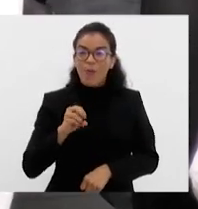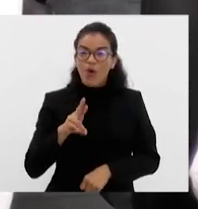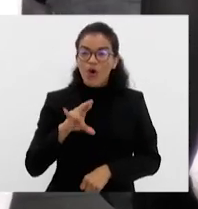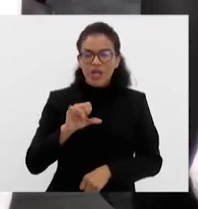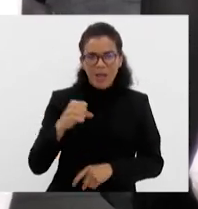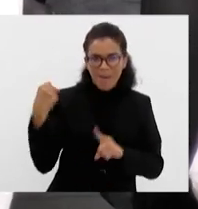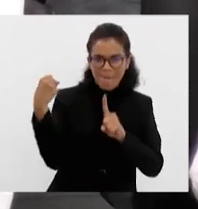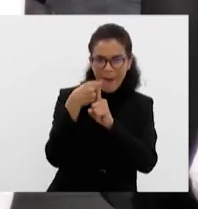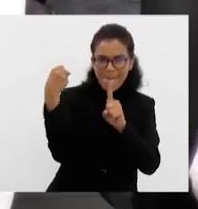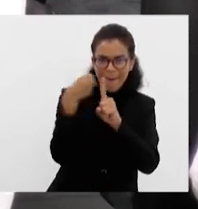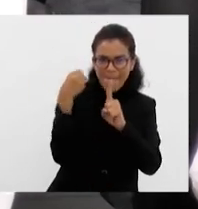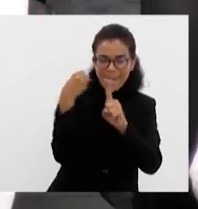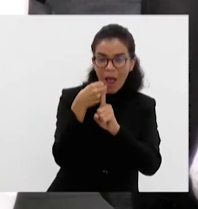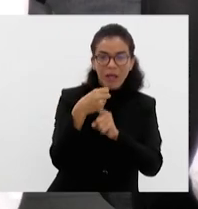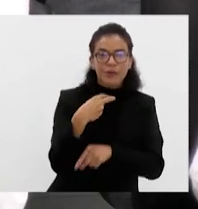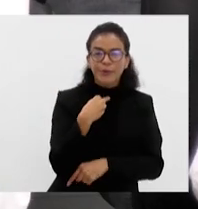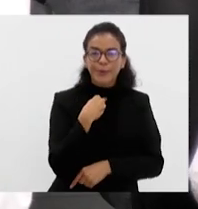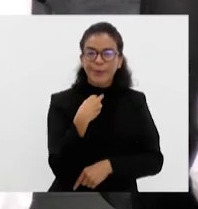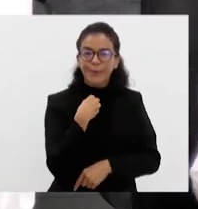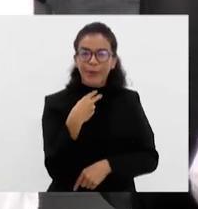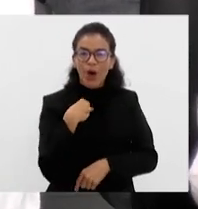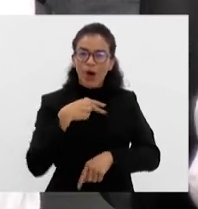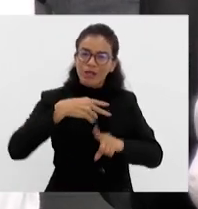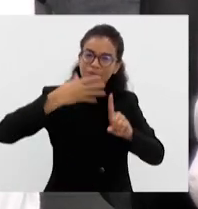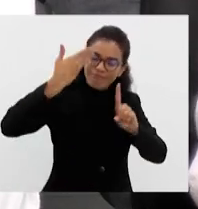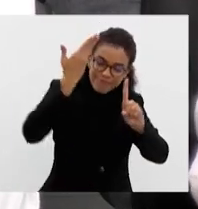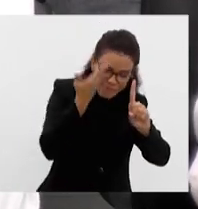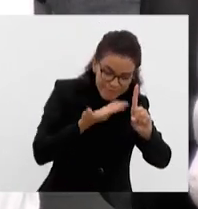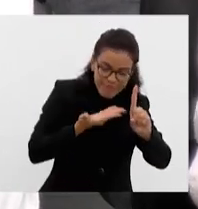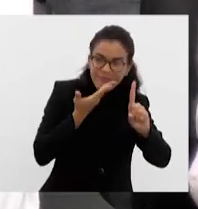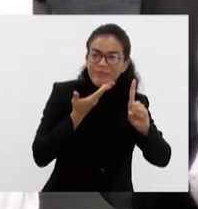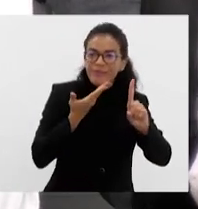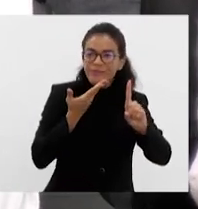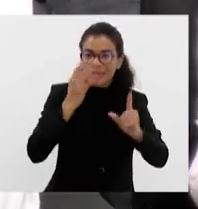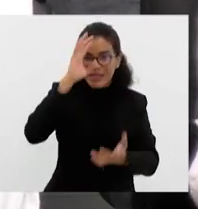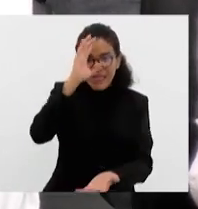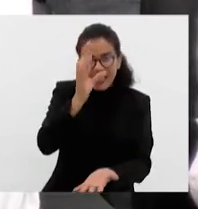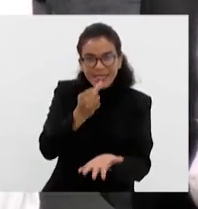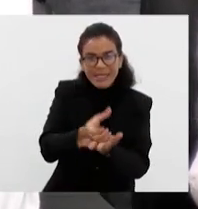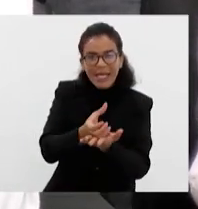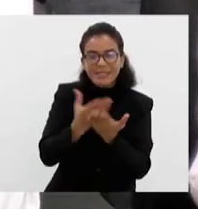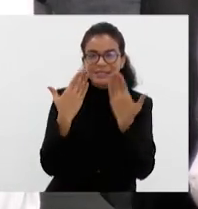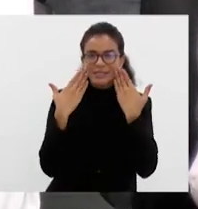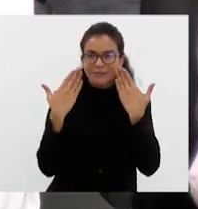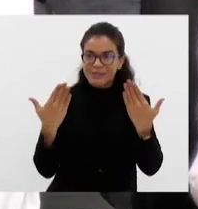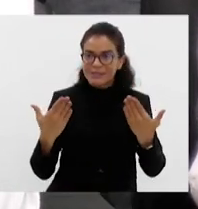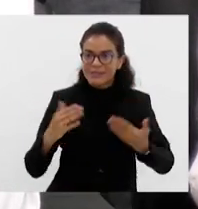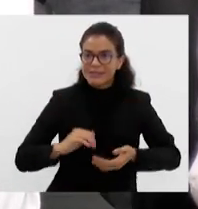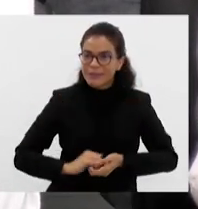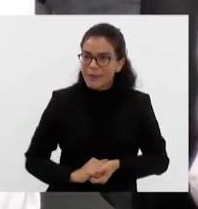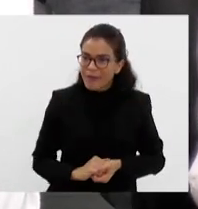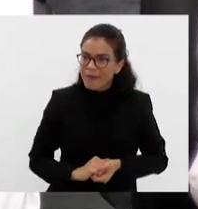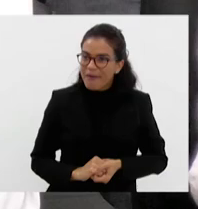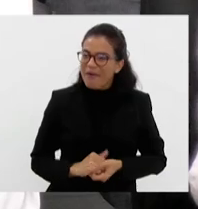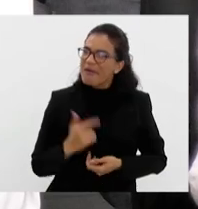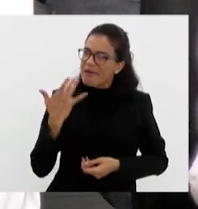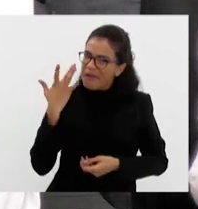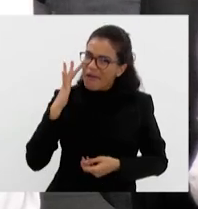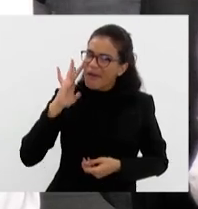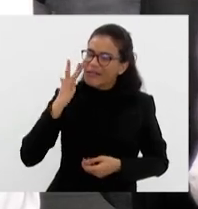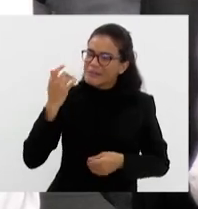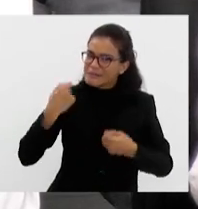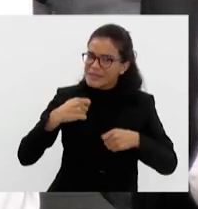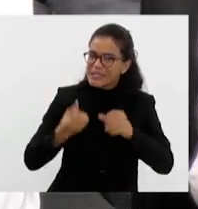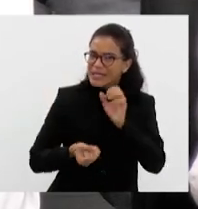Leva pancada e não posso ir lá. Eu acho que não vai poder nem estar na defesa da tese. Não posso, não posso. Eu acho que a gente devia te fazer um